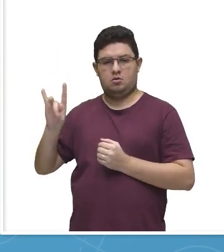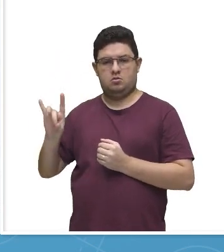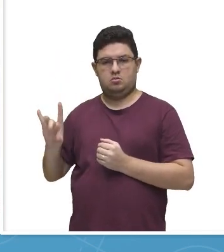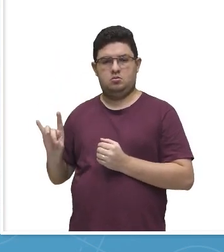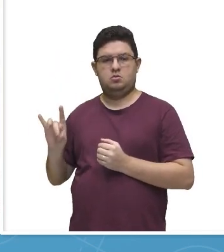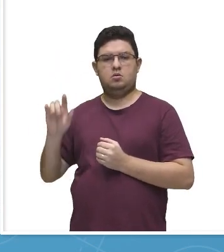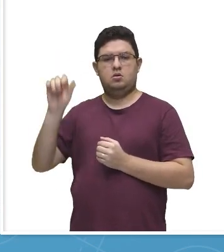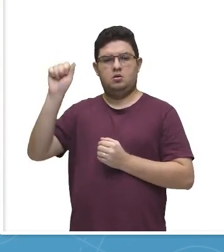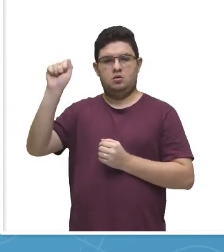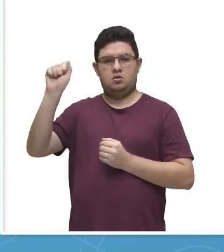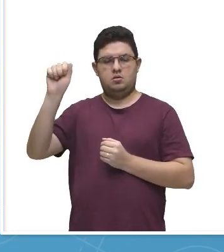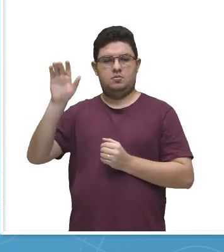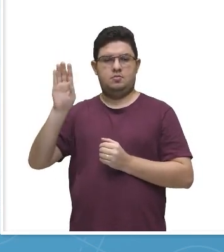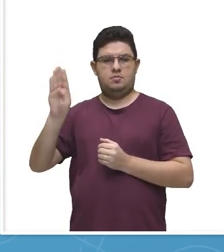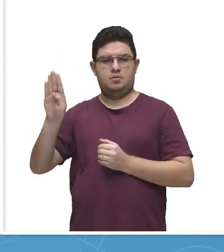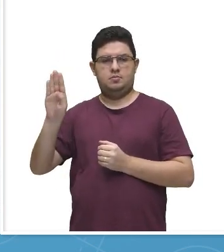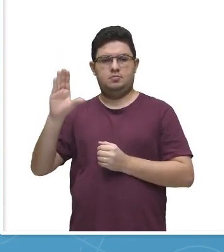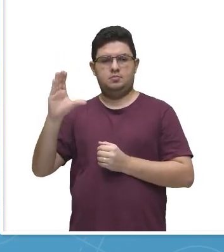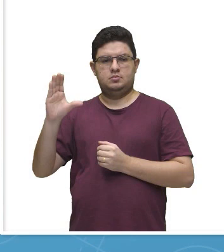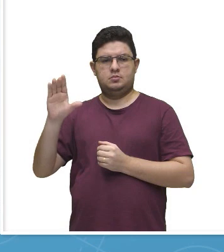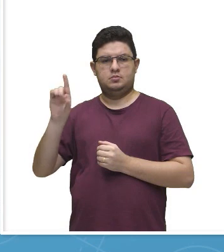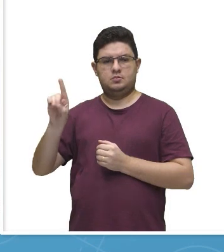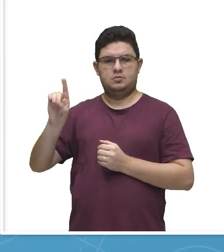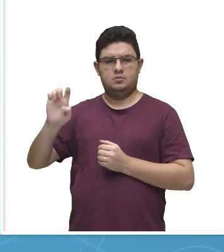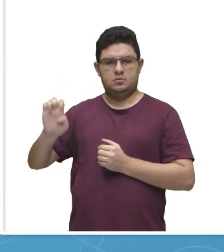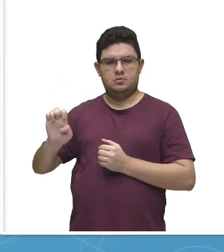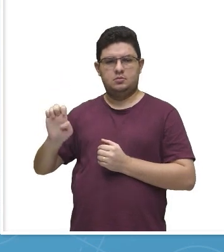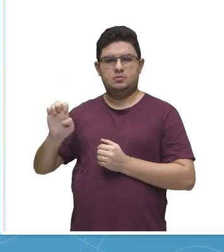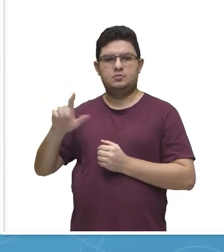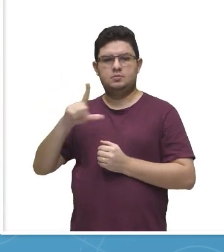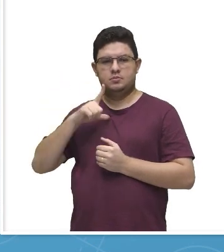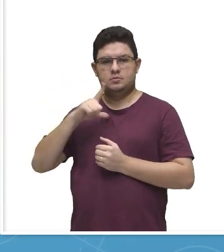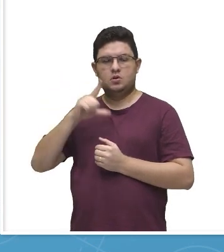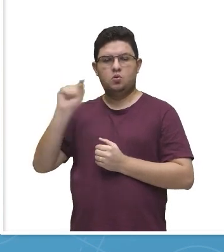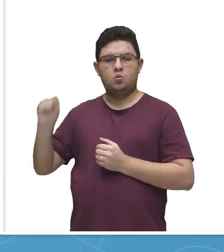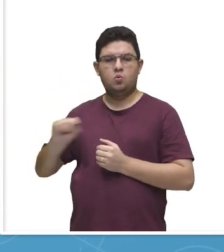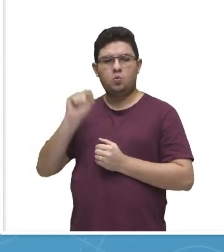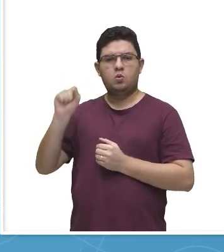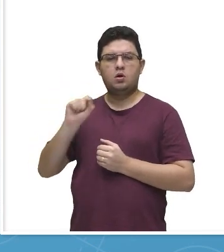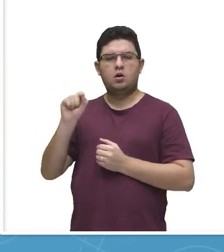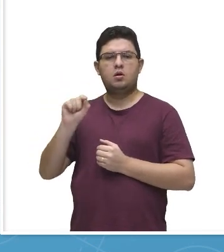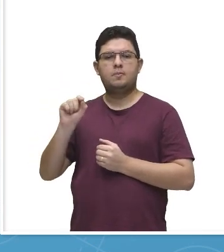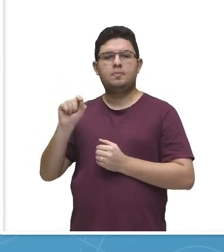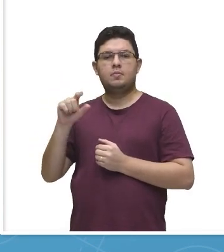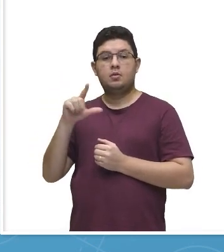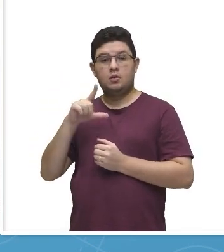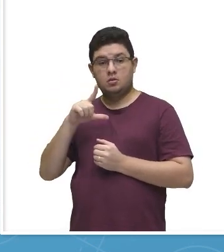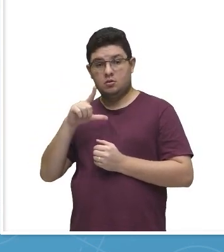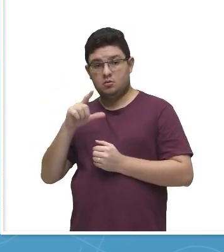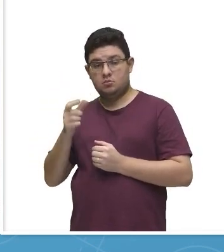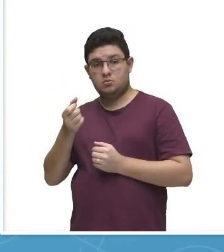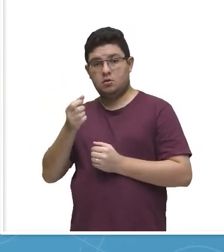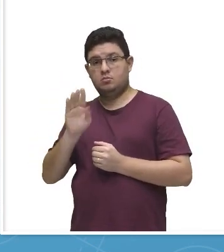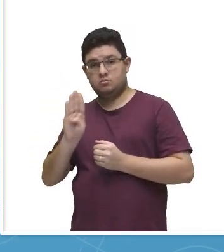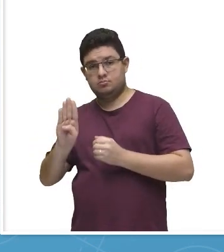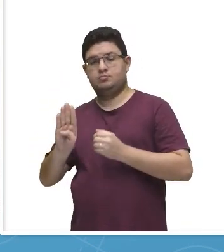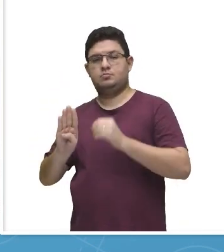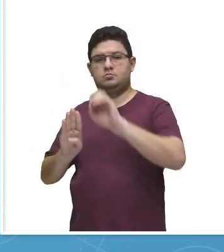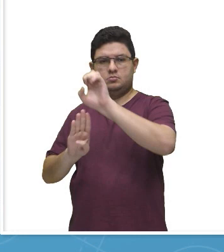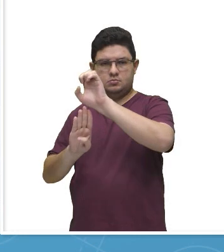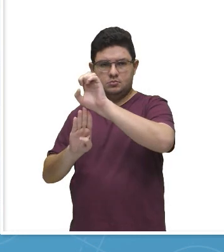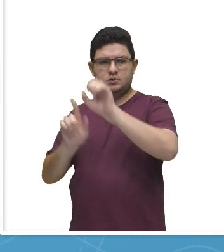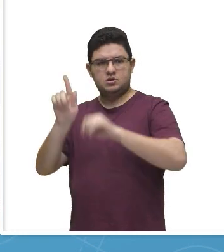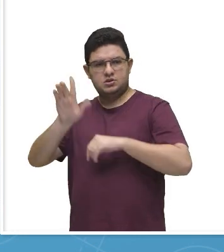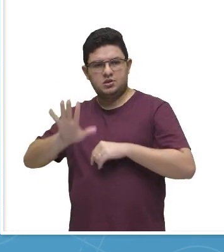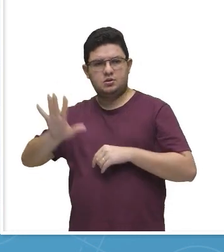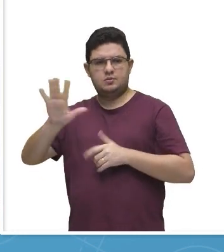Cada fator vai ter o expoente, né? Geral, né? Que está lá fora. Então, eu vou ter 5 a terceira, que multiplica 4 a terceira. Na letra